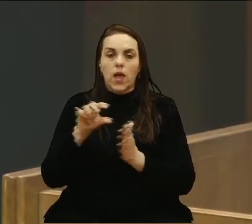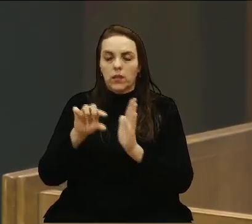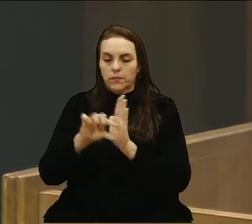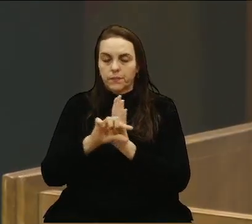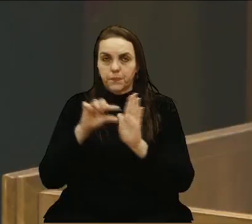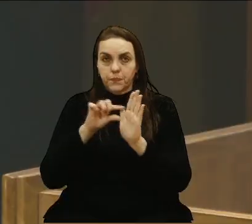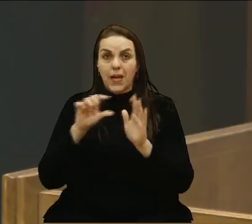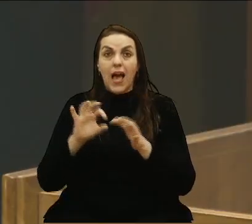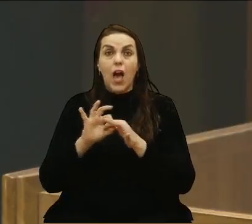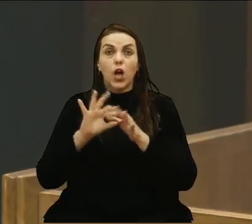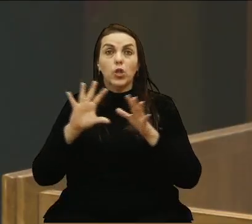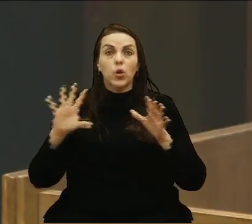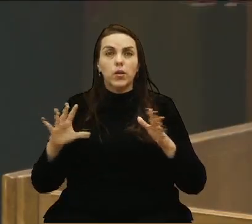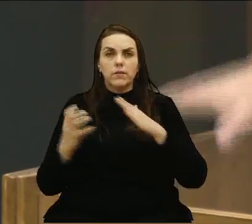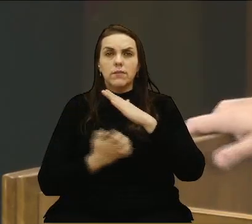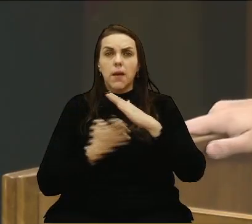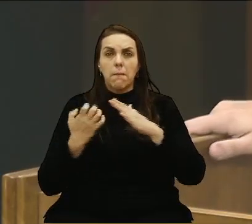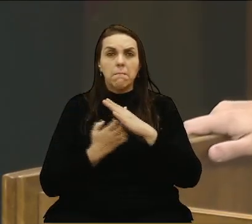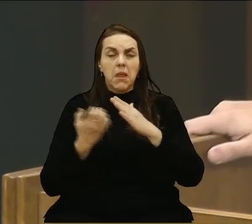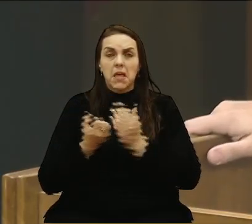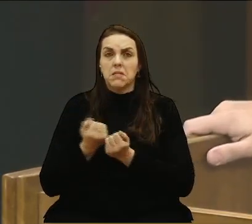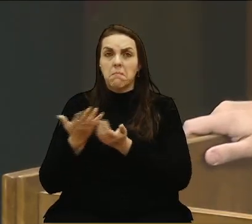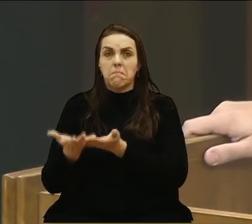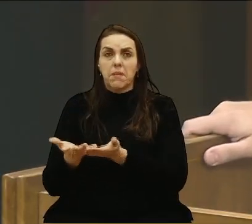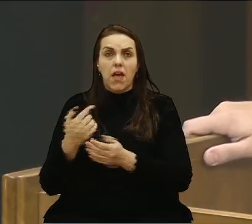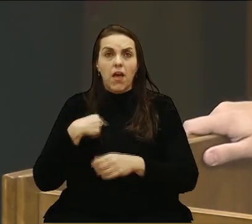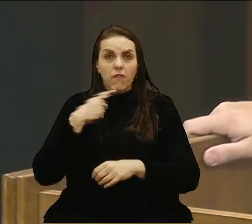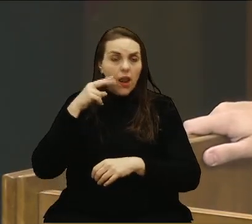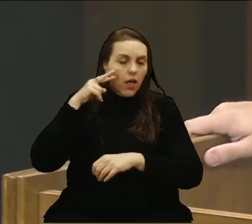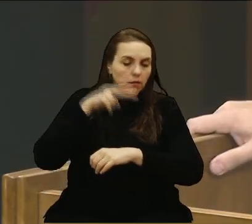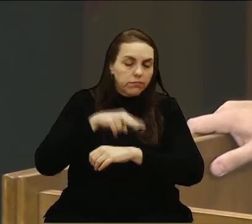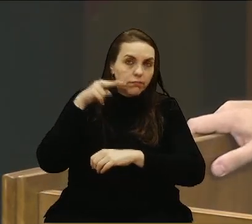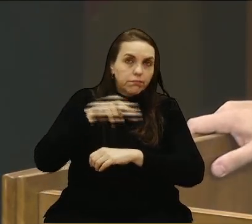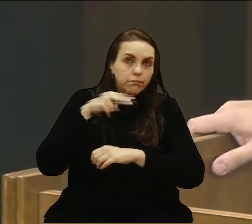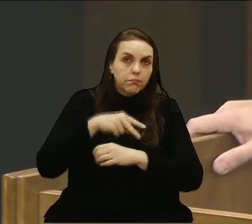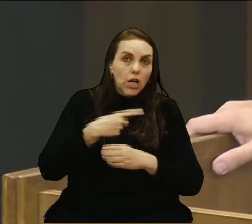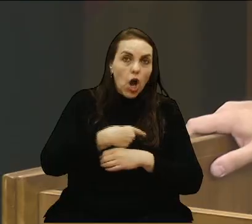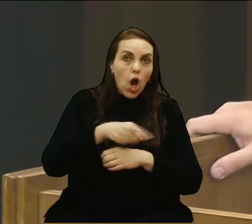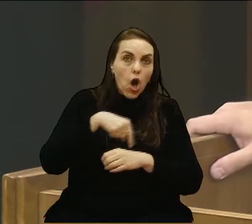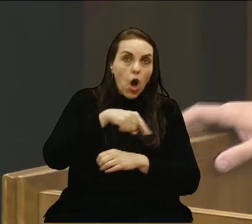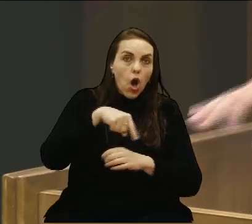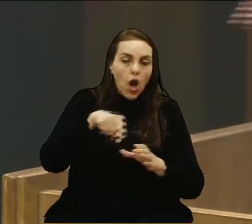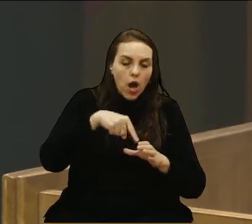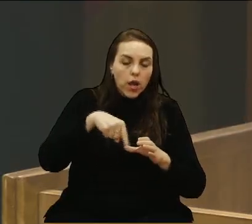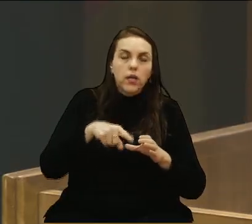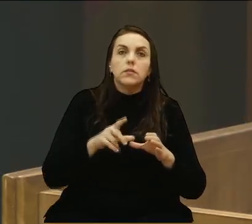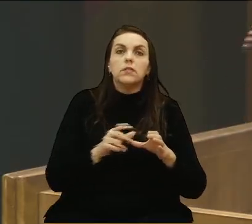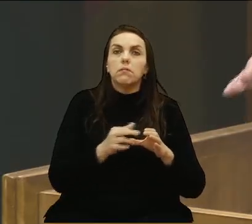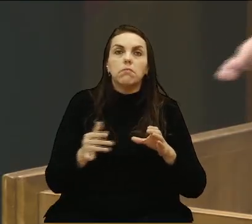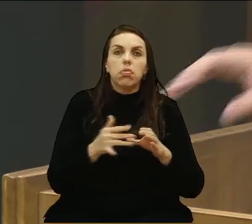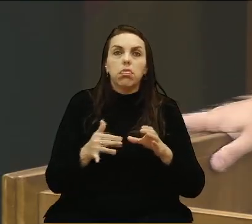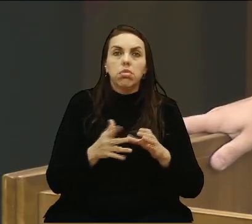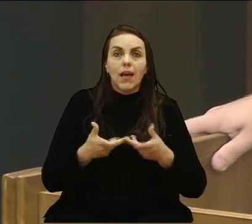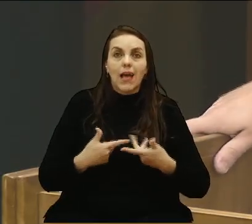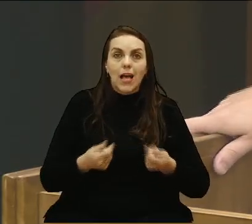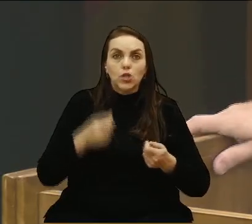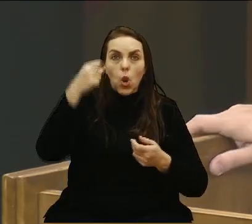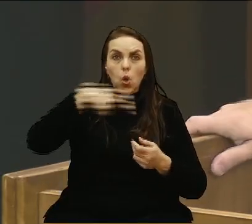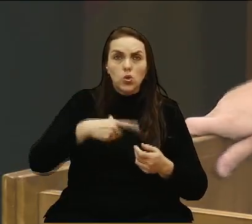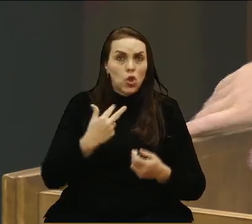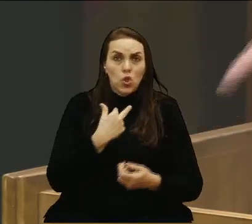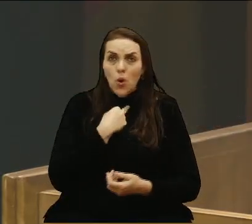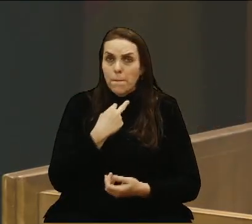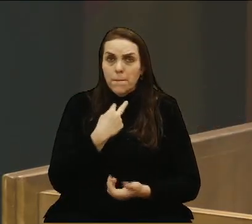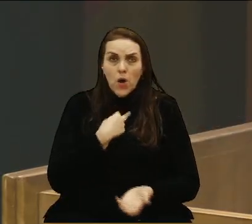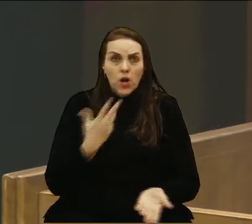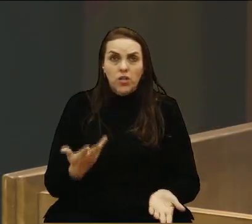empresa a promover o lançamento sem realizar medição. Essa é uma outorga que não pode ter nenhuma